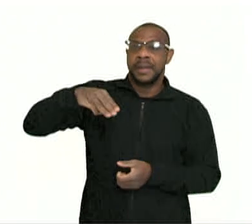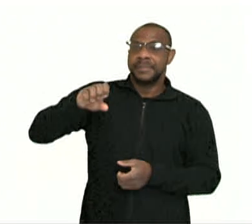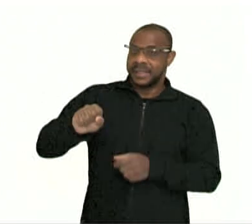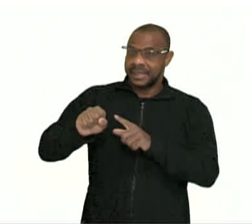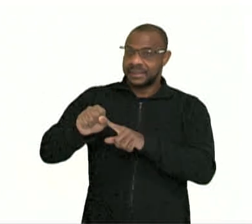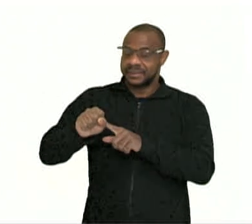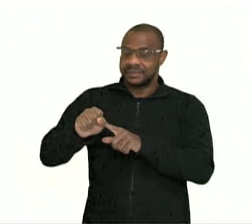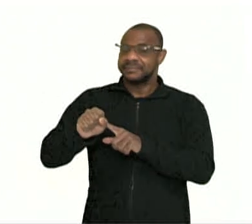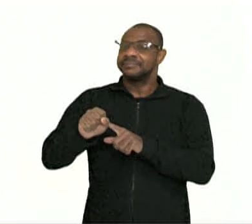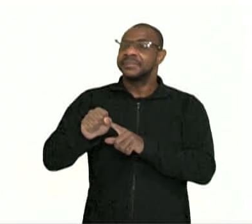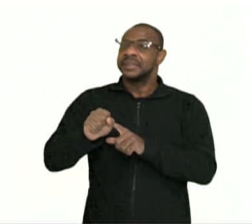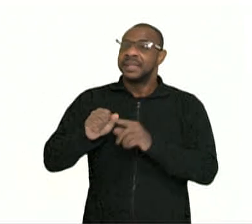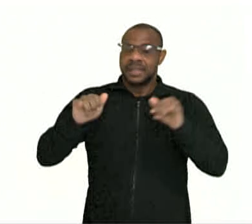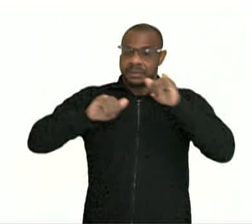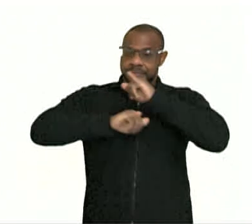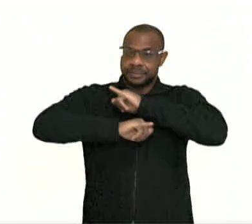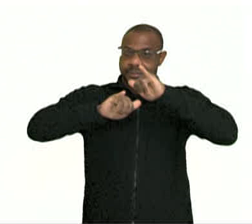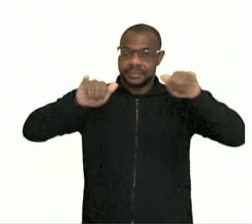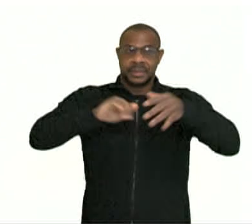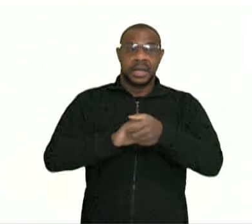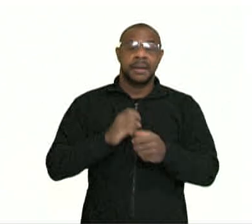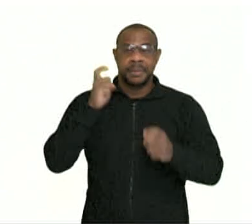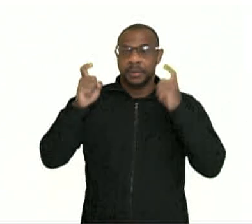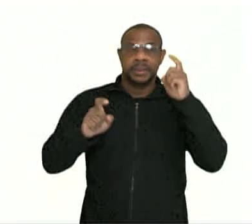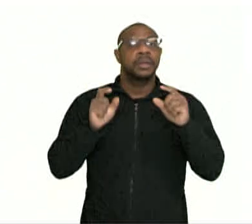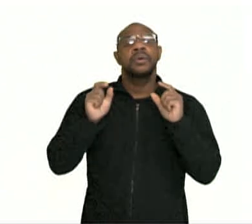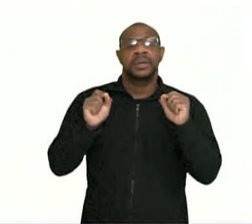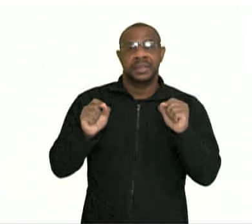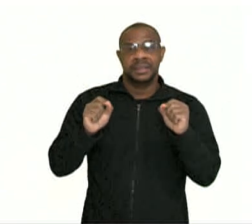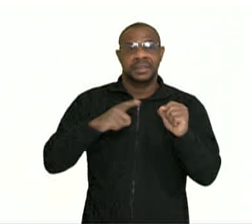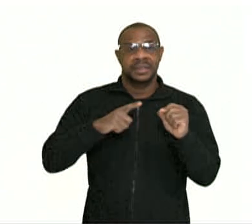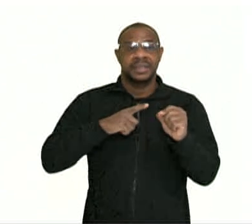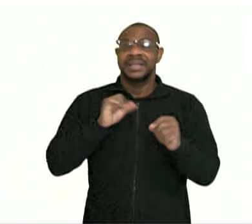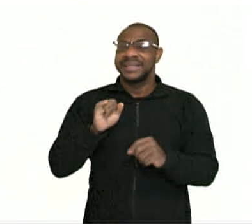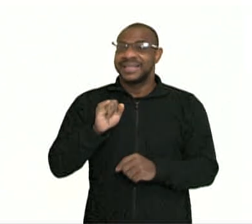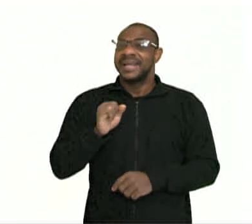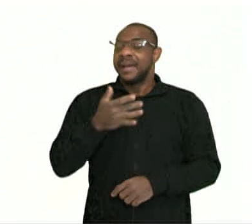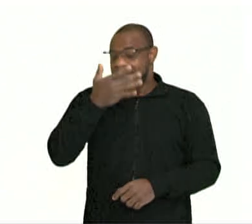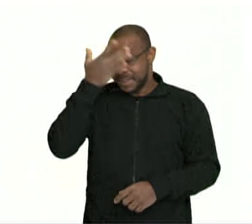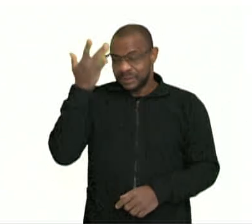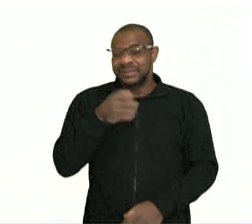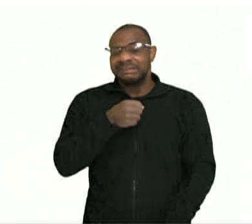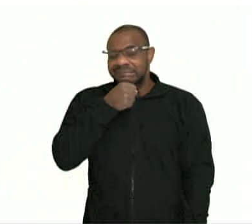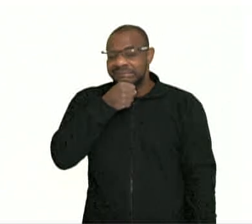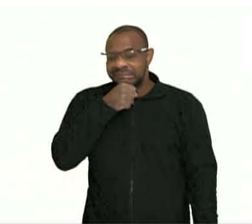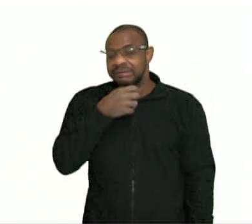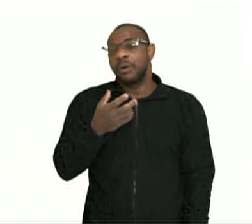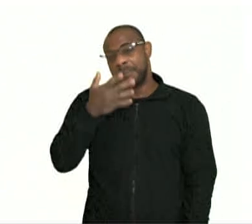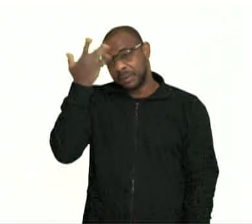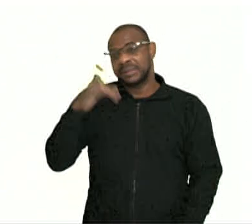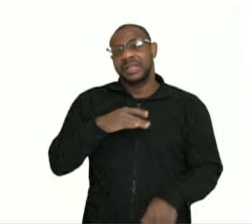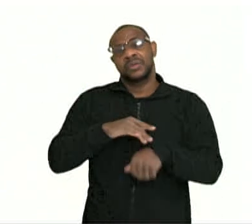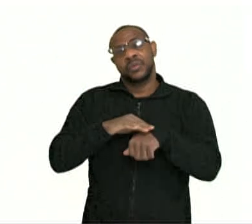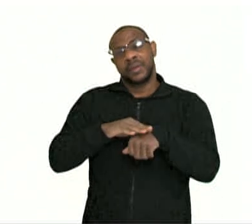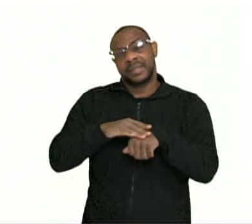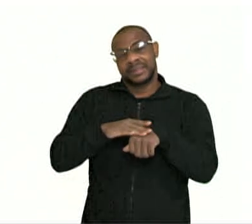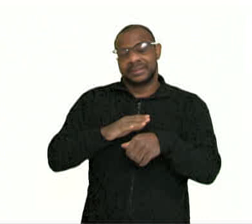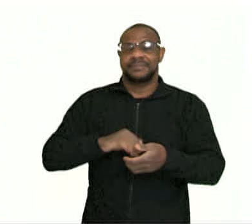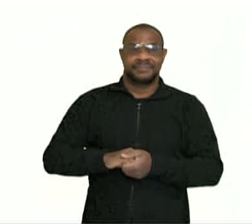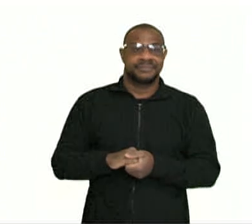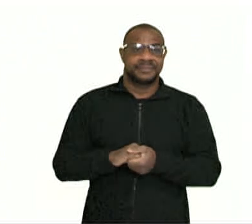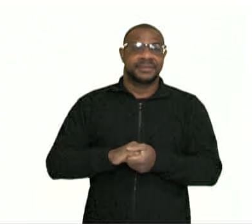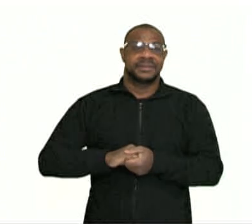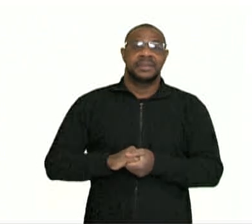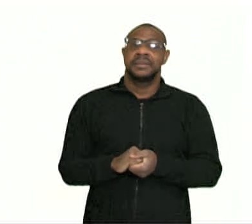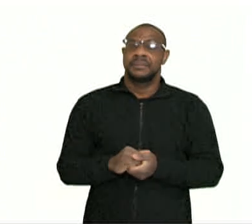são leves. A maior preocupação é quando a doença atinge idosos ou pessoas com doenças crônicas. Quer saber